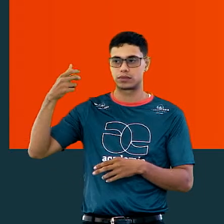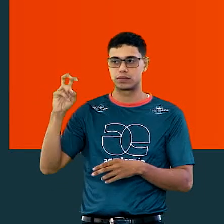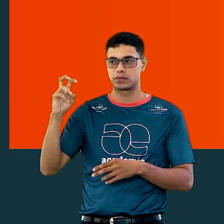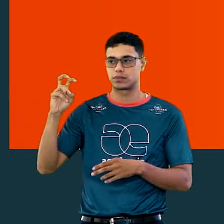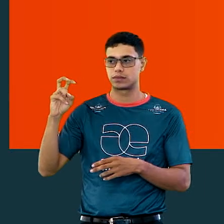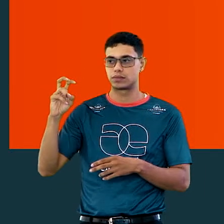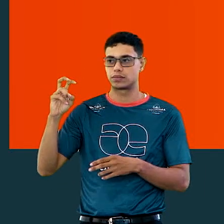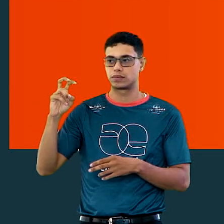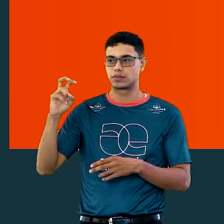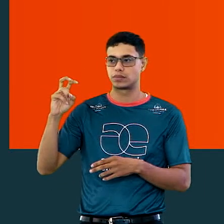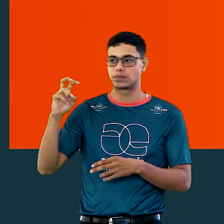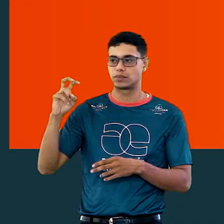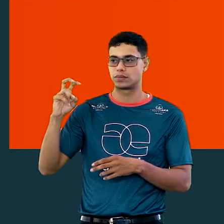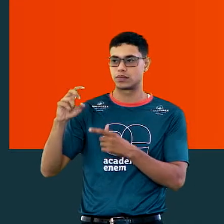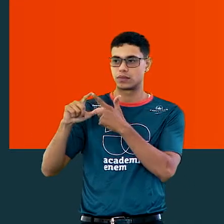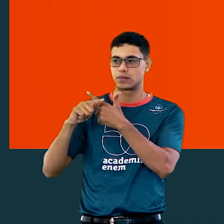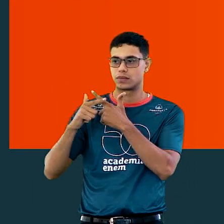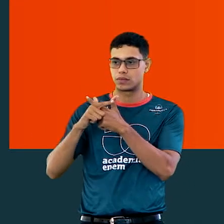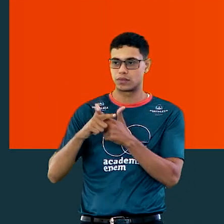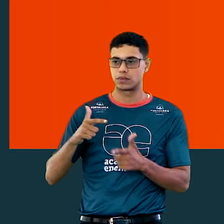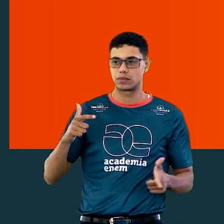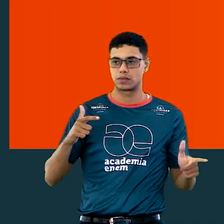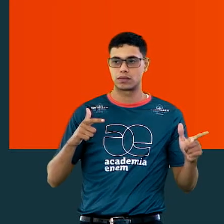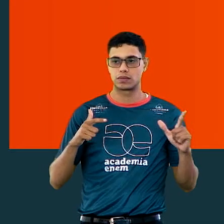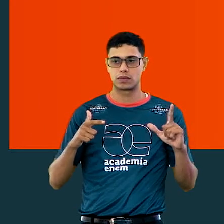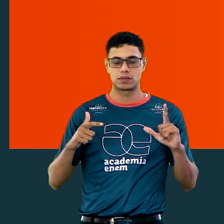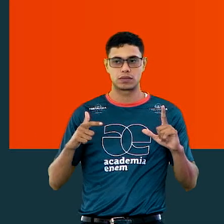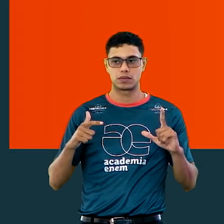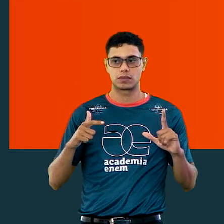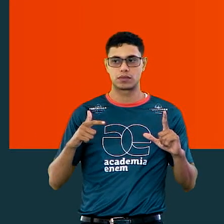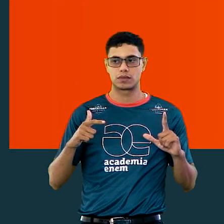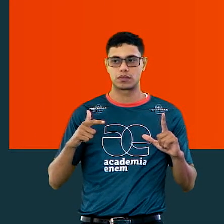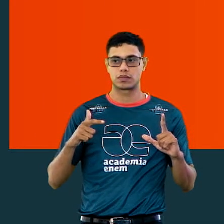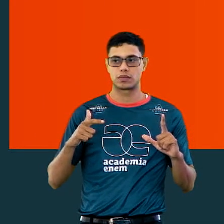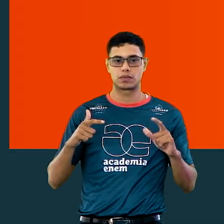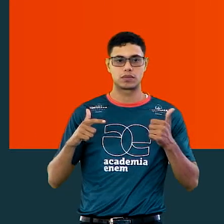575, dividido pela corrente, ok?